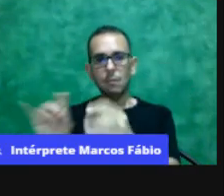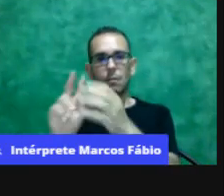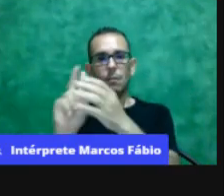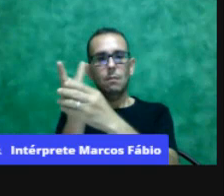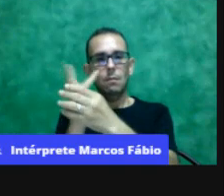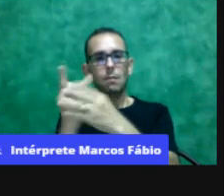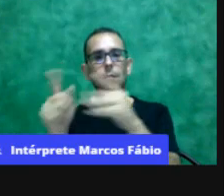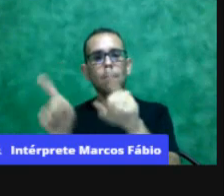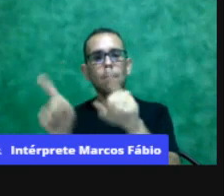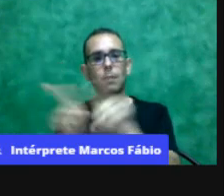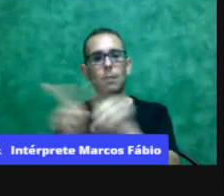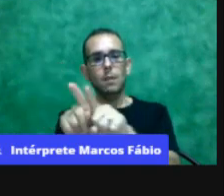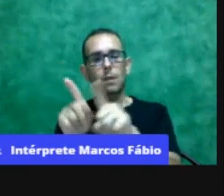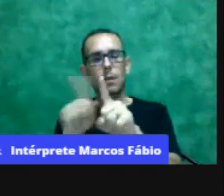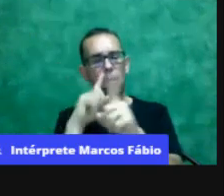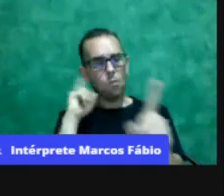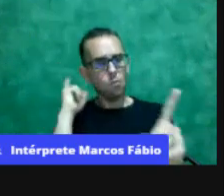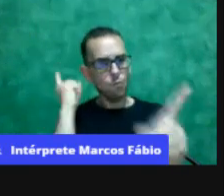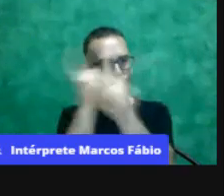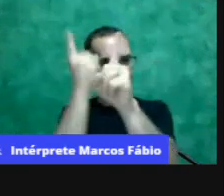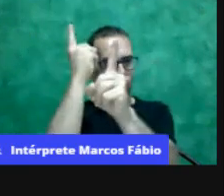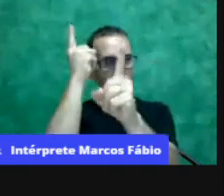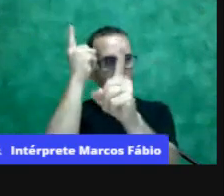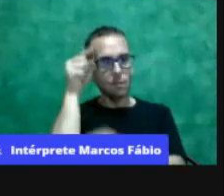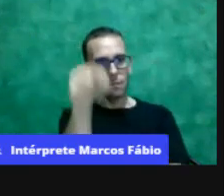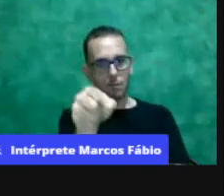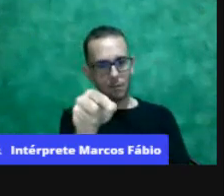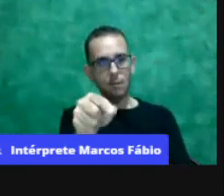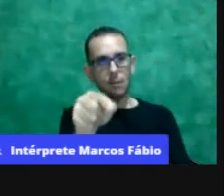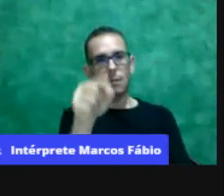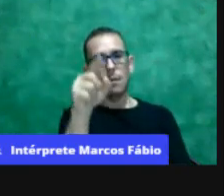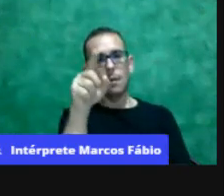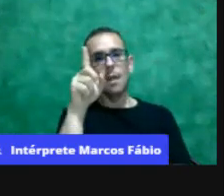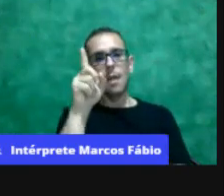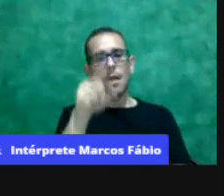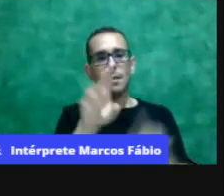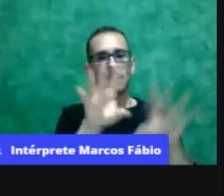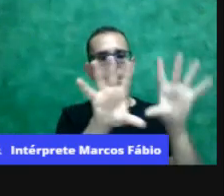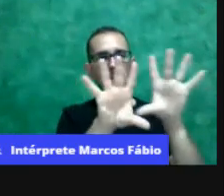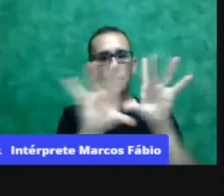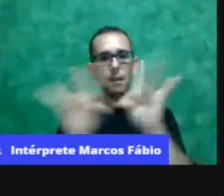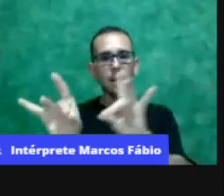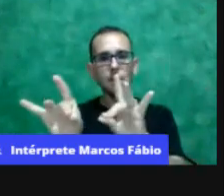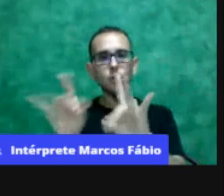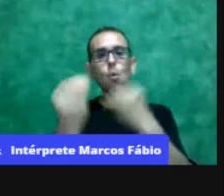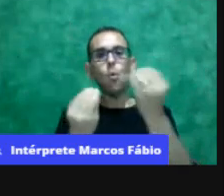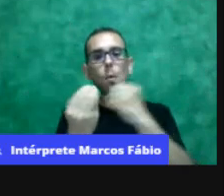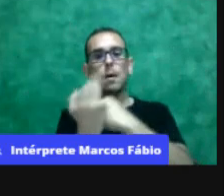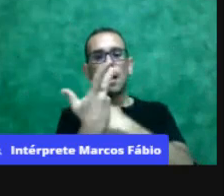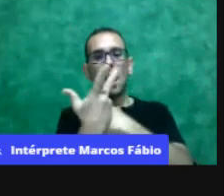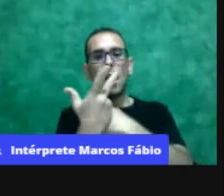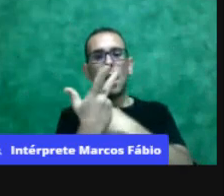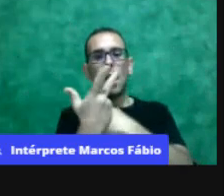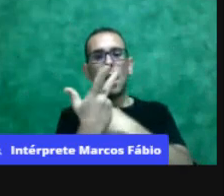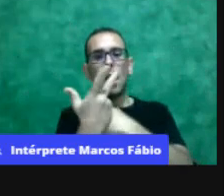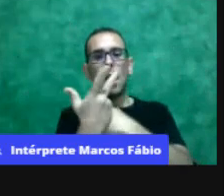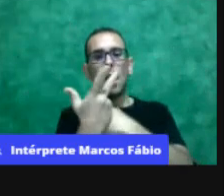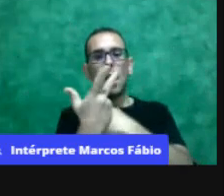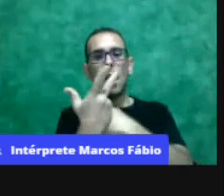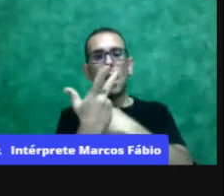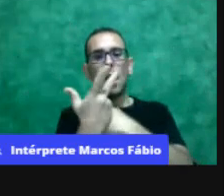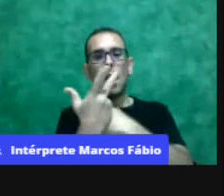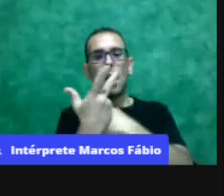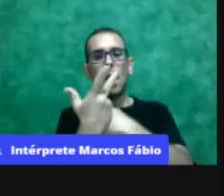aí nós encontramos na rede esse link como gravar videoaulas com celular